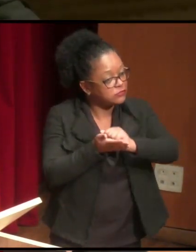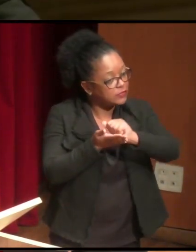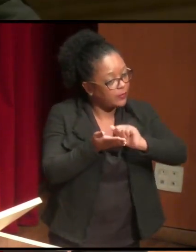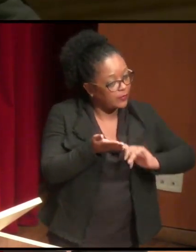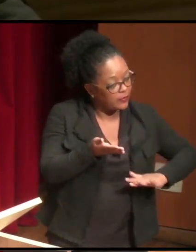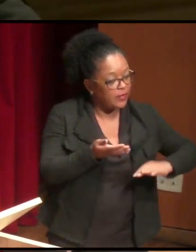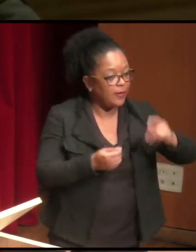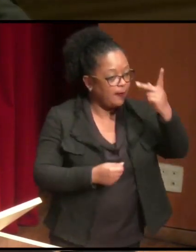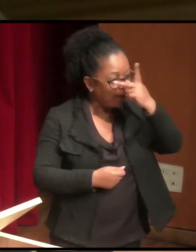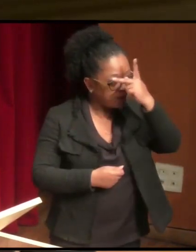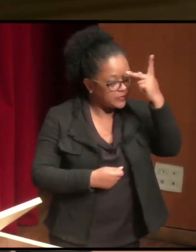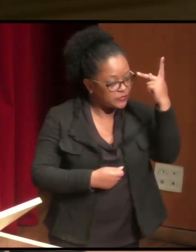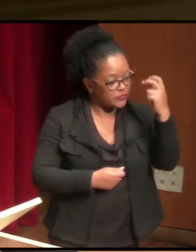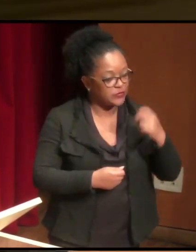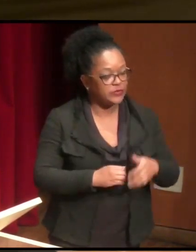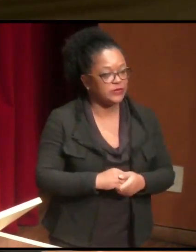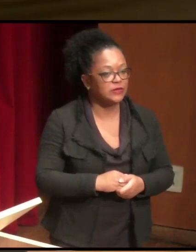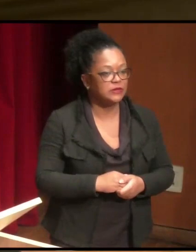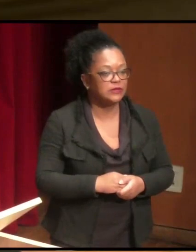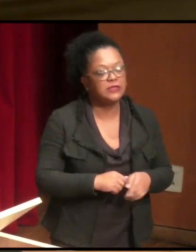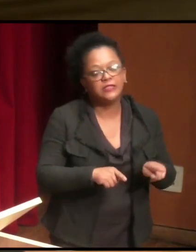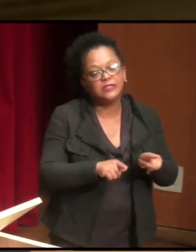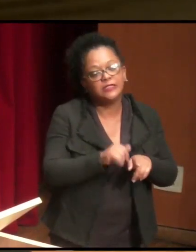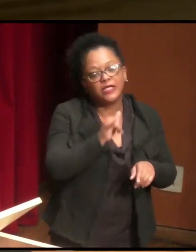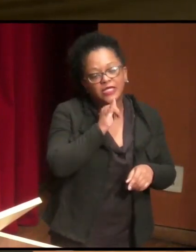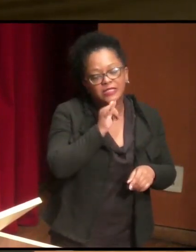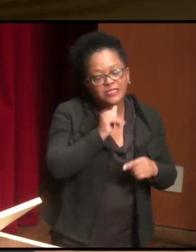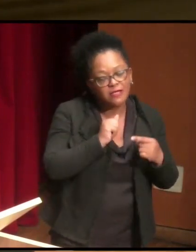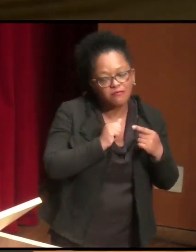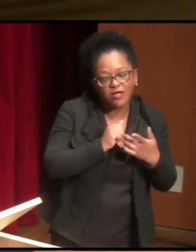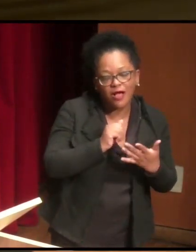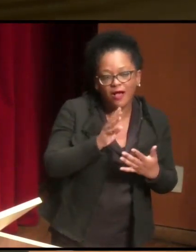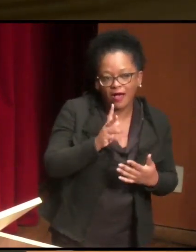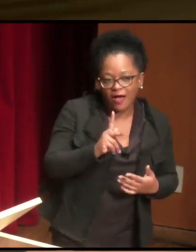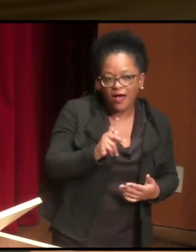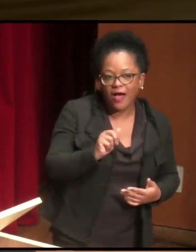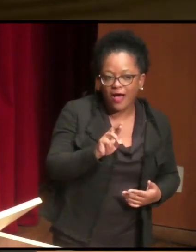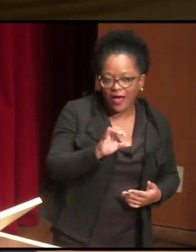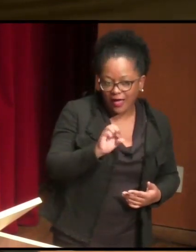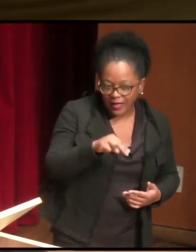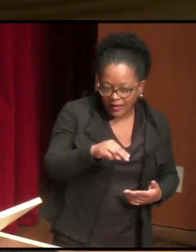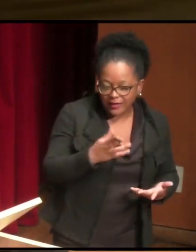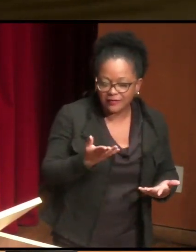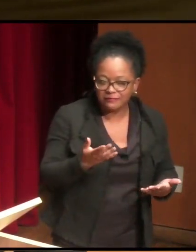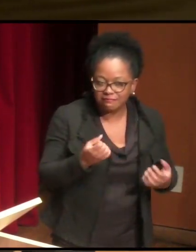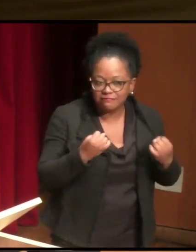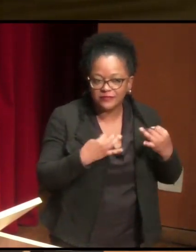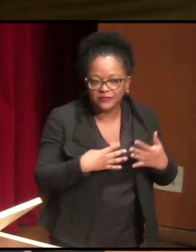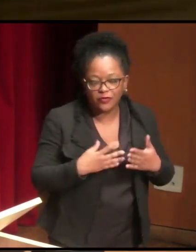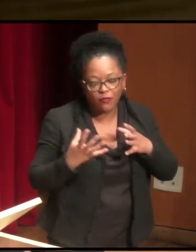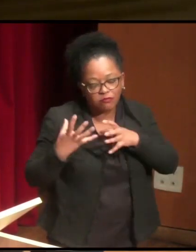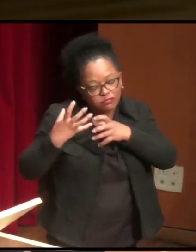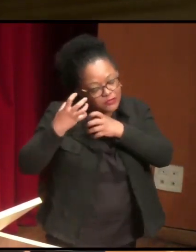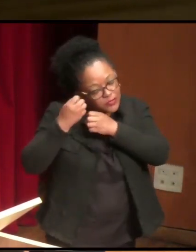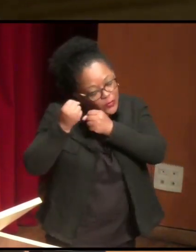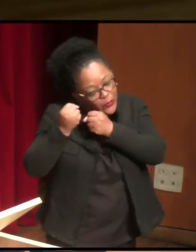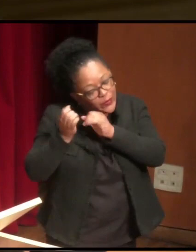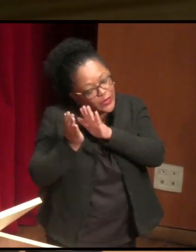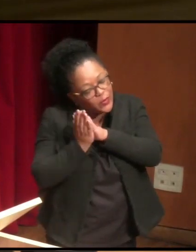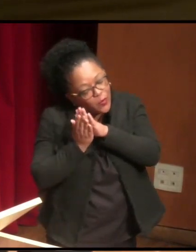sabe. Como a Karen falou, ela dormiu em cima da Bíblia. Eles mudam muito. Aí eles ficam lá,